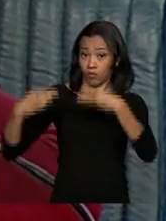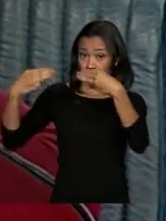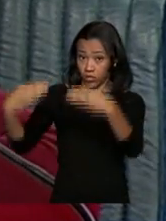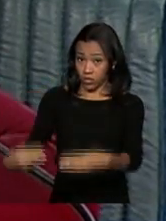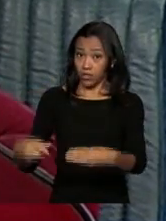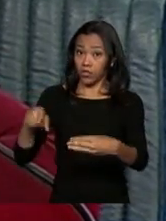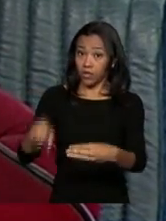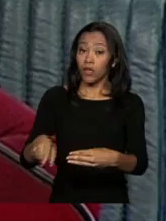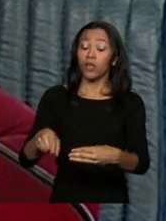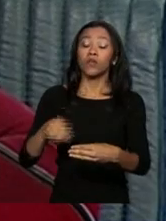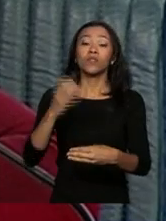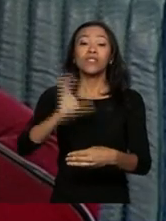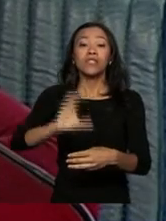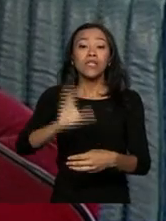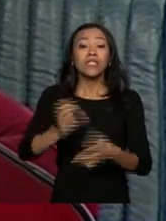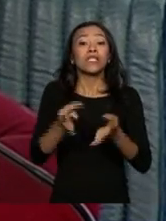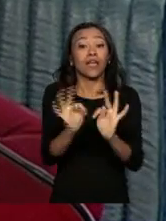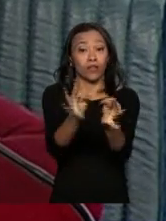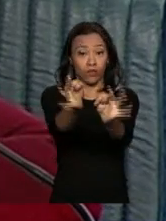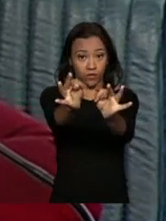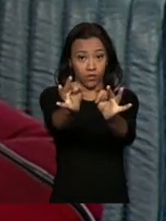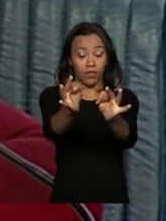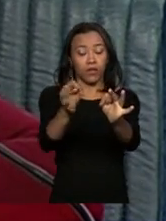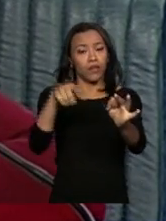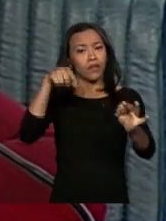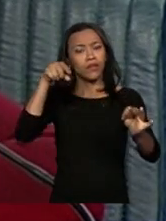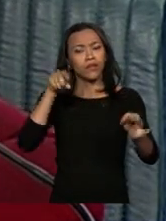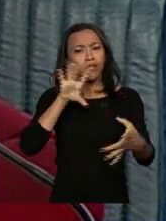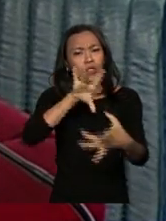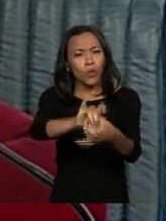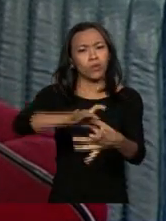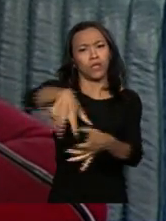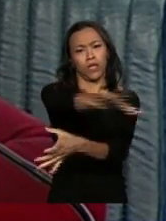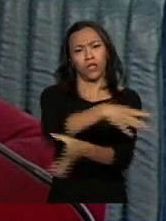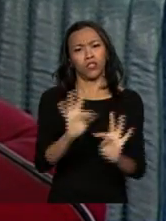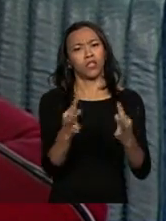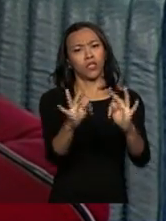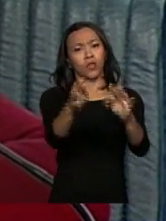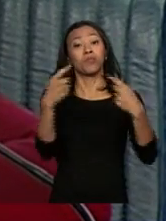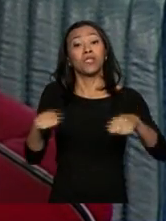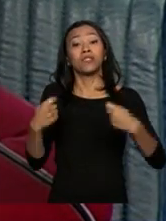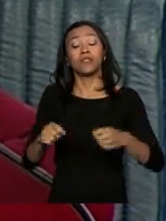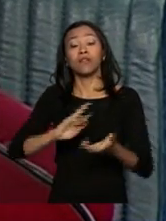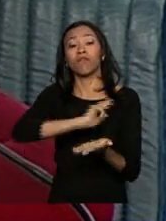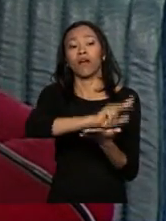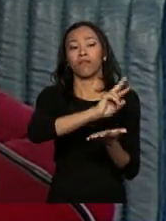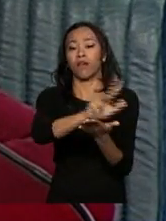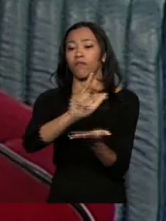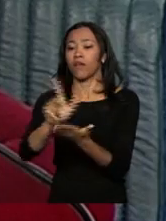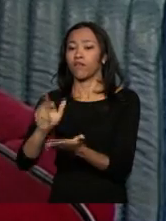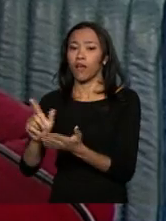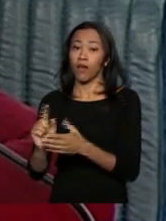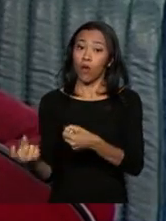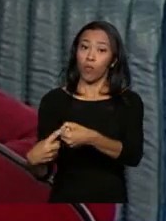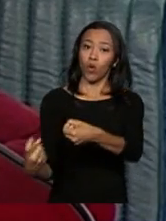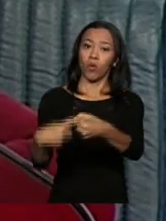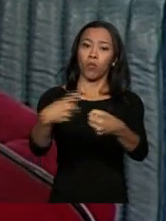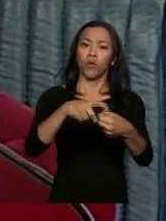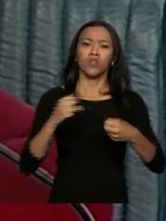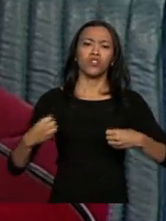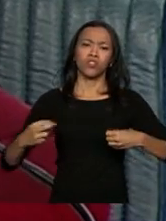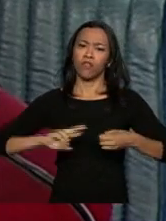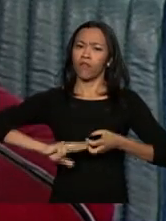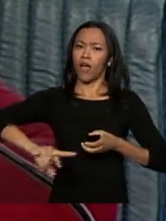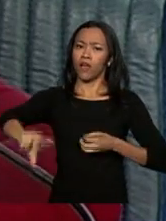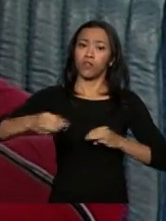nesse cenário que requer o o a atuação conjunta de vários de vários ministérios né uma atuação